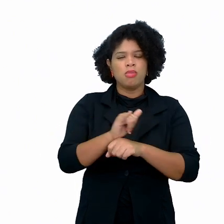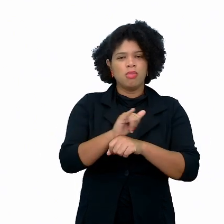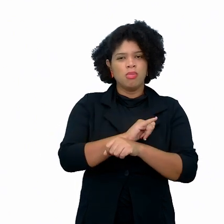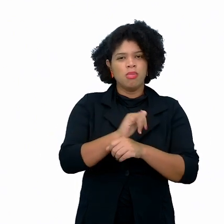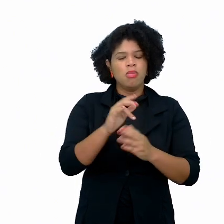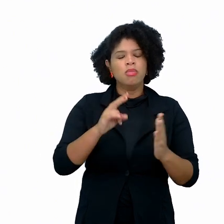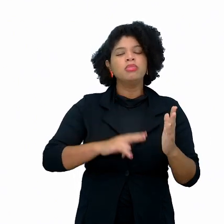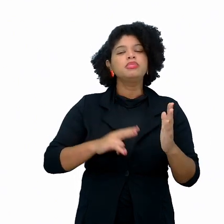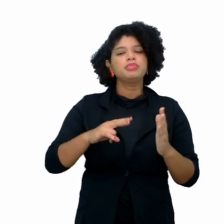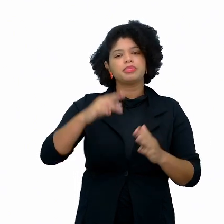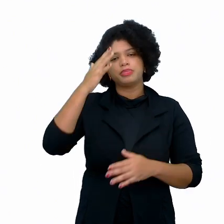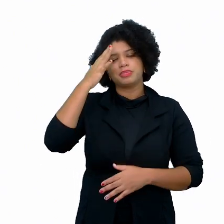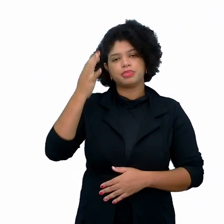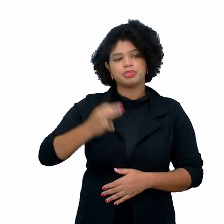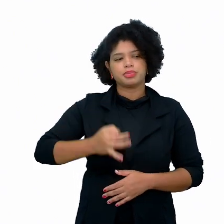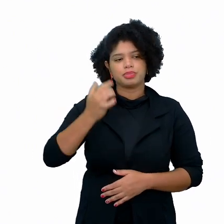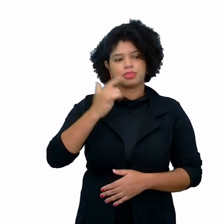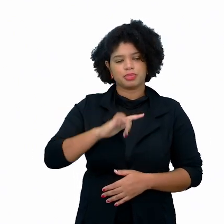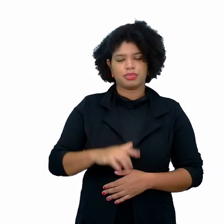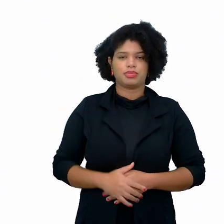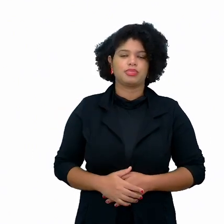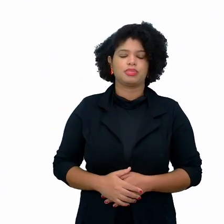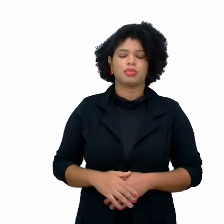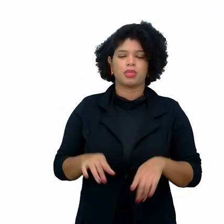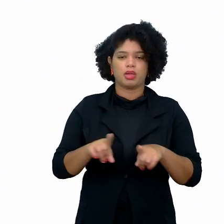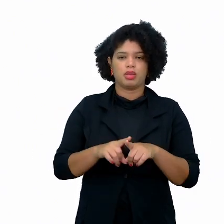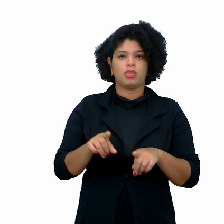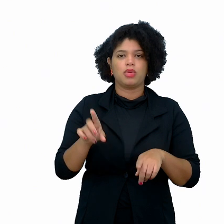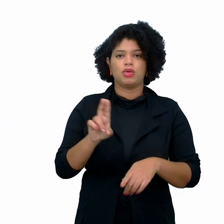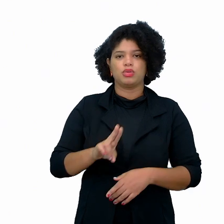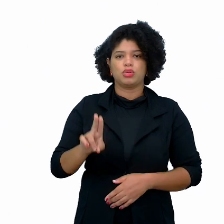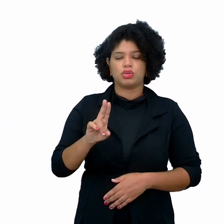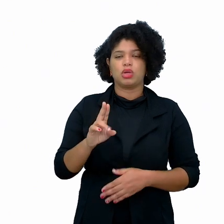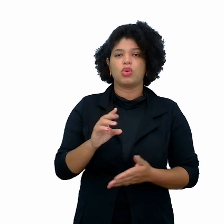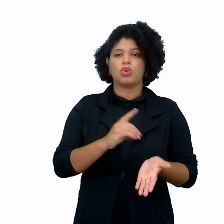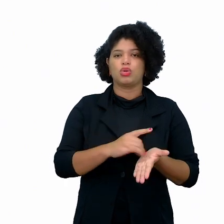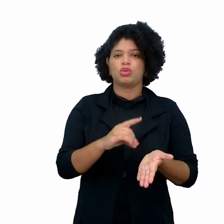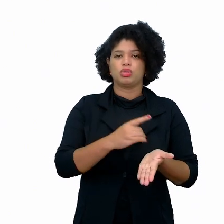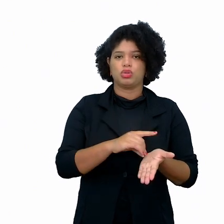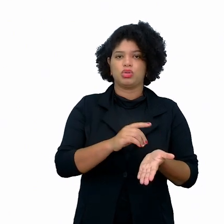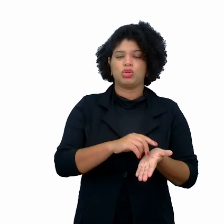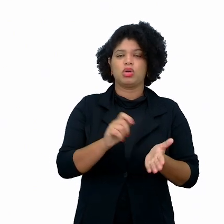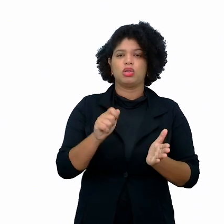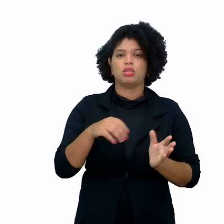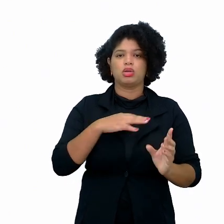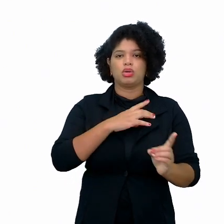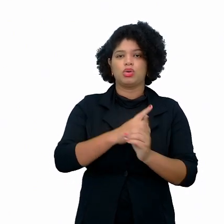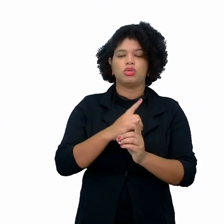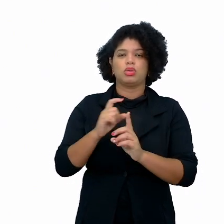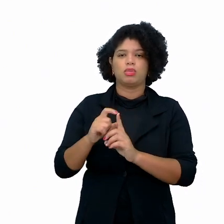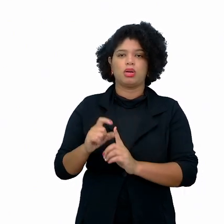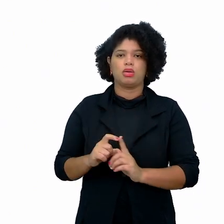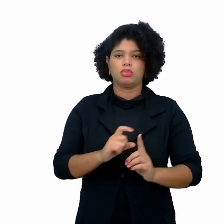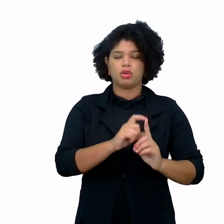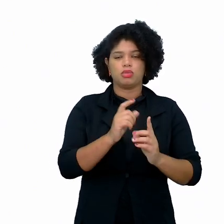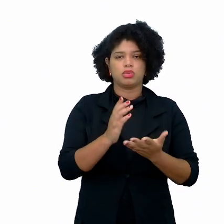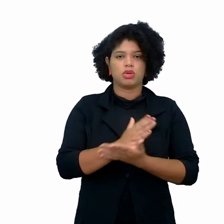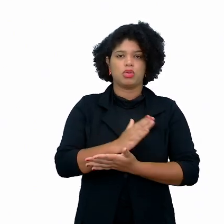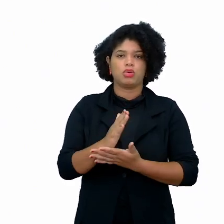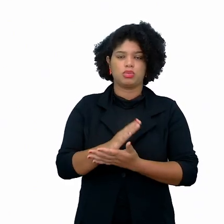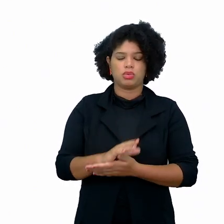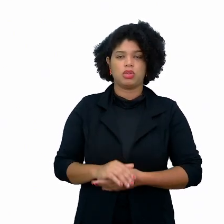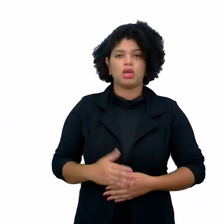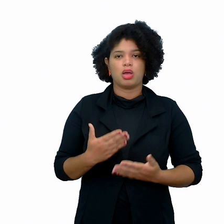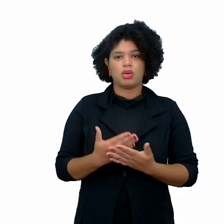para compreender, além de usarem o dicionário para encontrar algumas palavras.